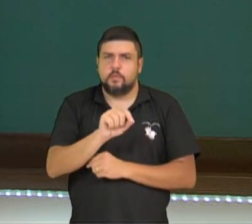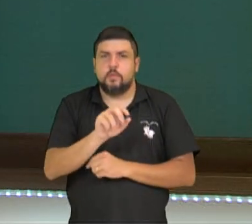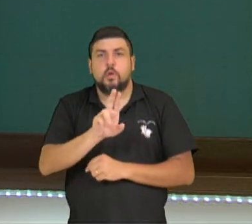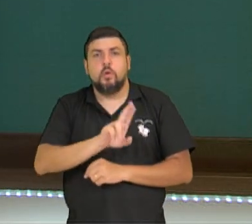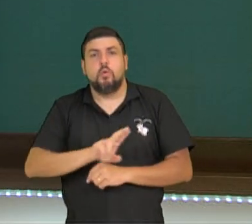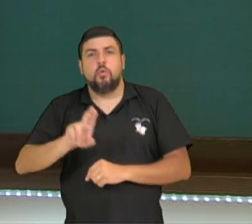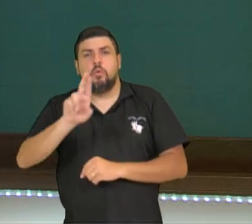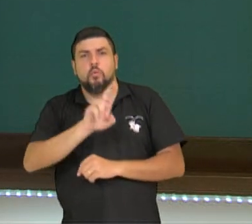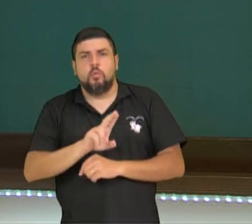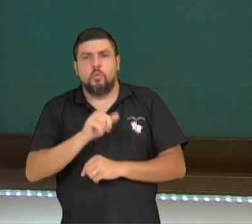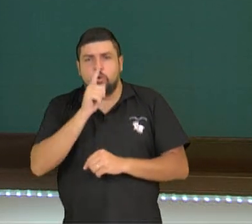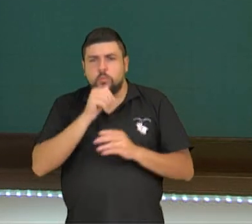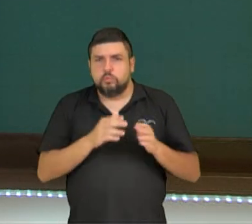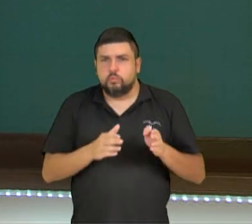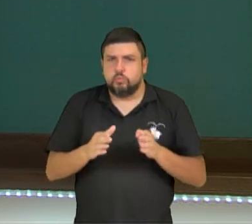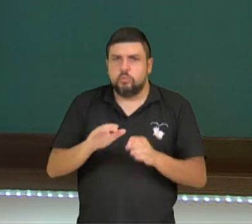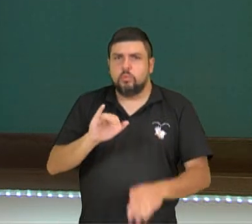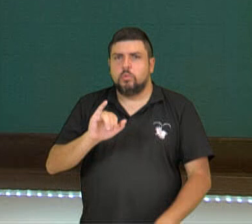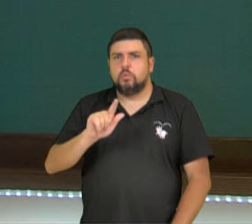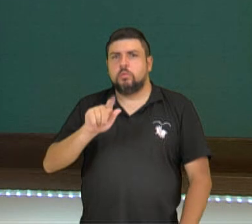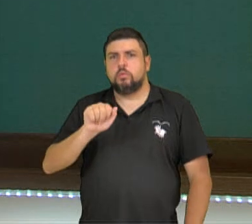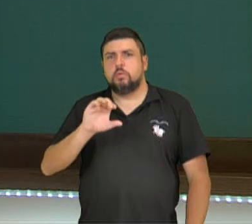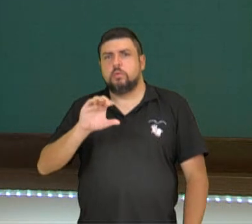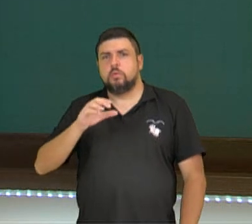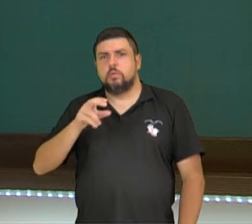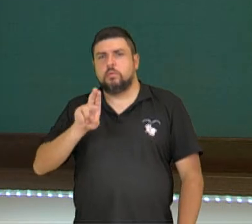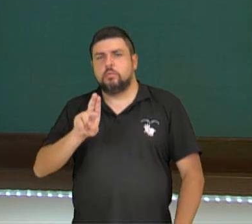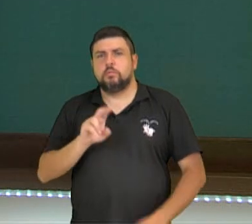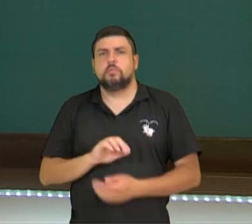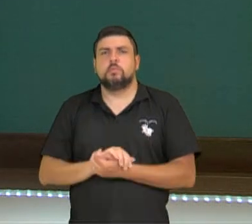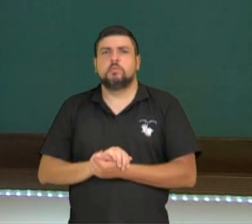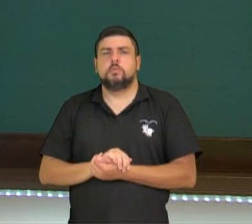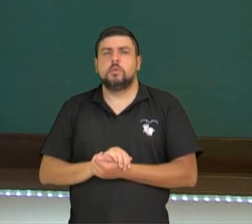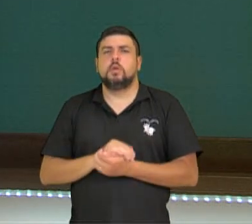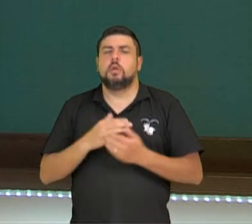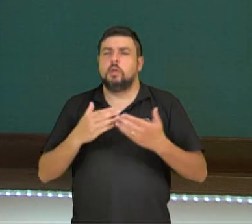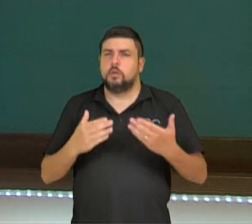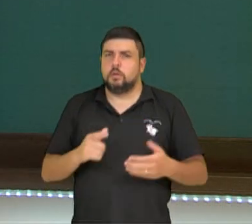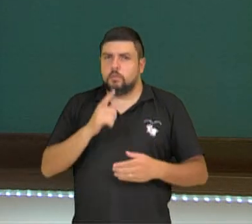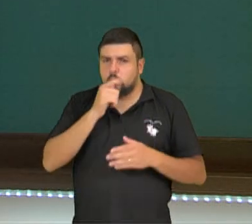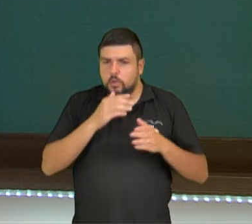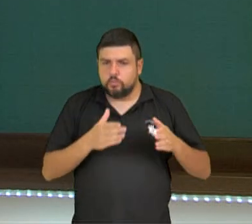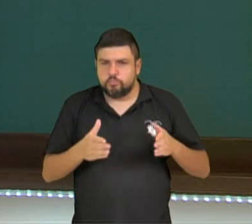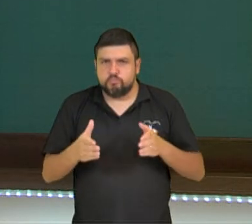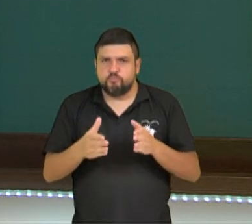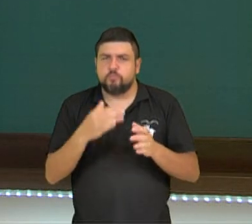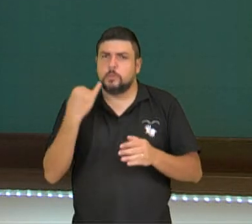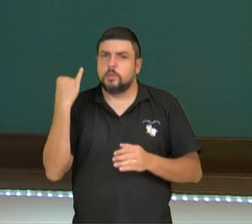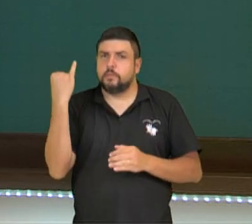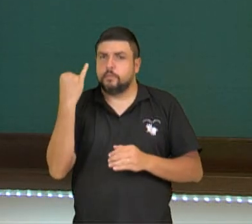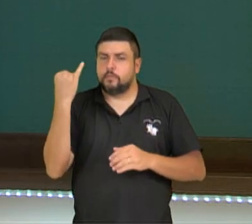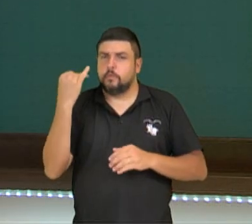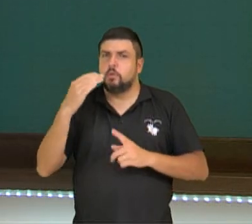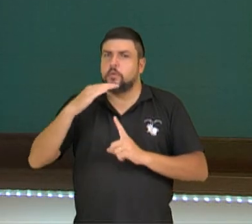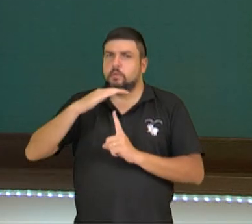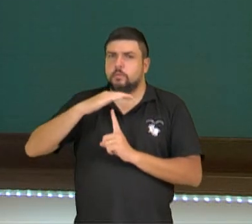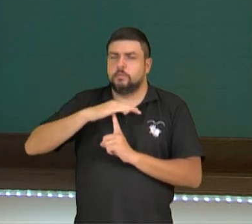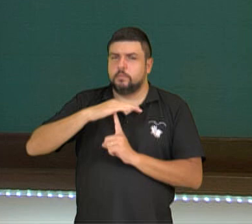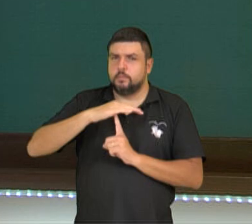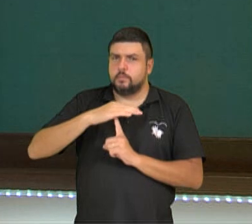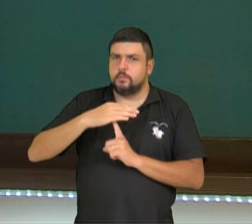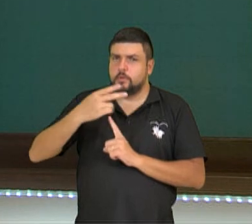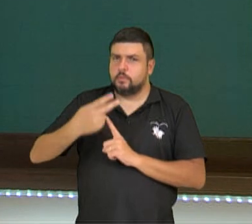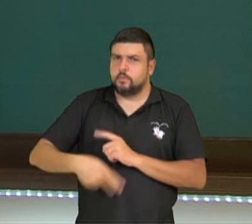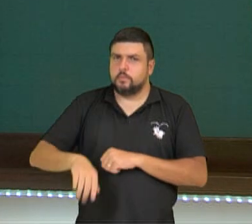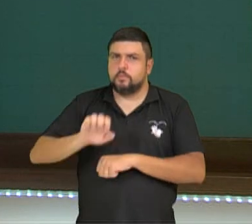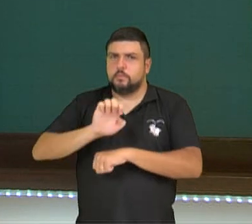hidrográfica do rio Iguaçu para o seu desenvolvimento. Então, rio importantíssimo ali para o Paraná, né, para o desenvolvimento desta parte do